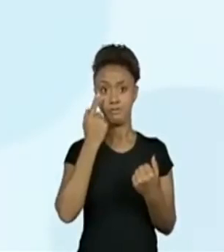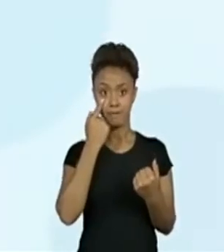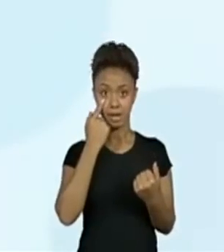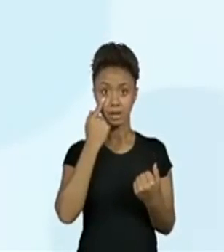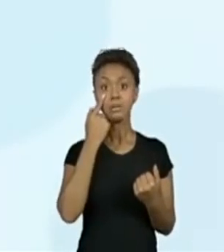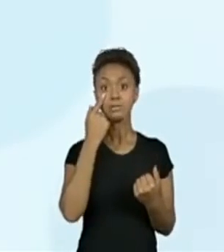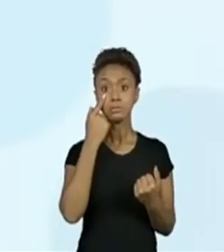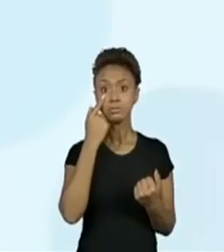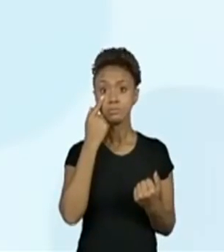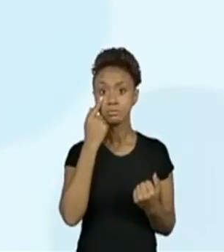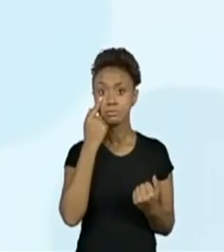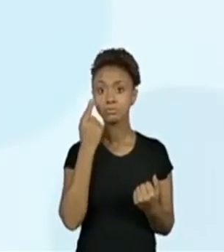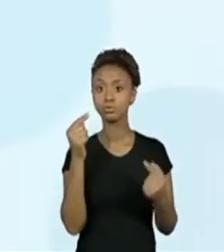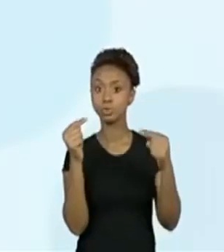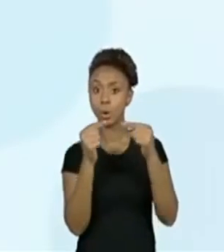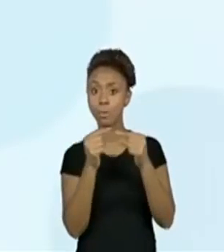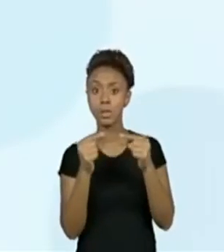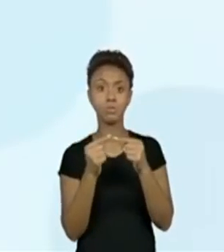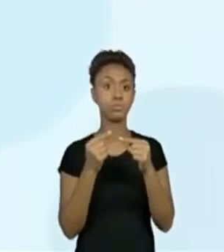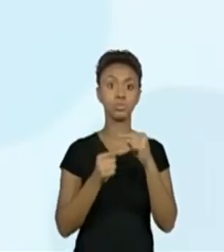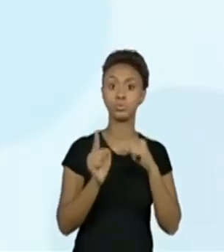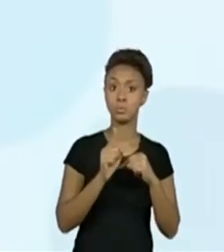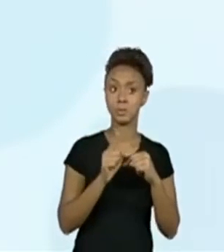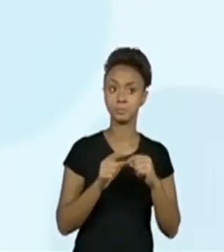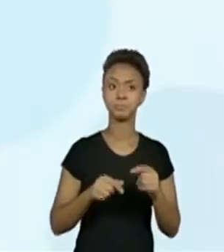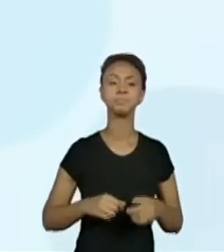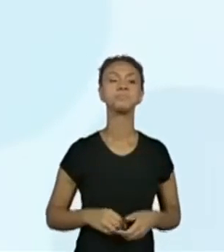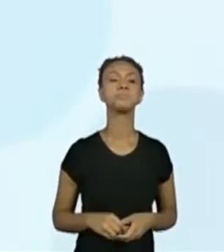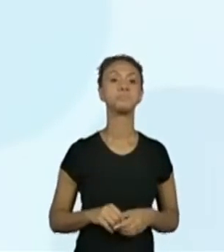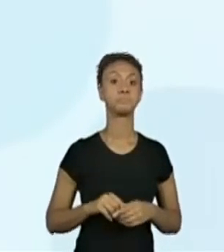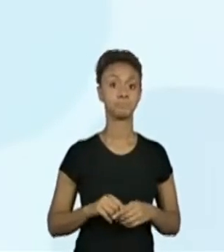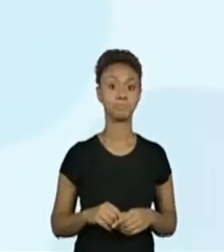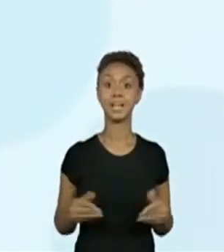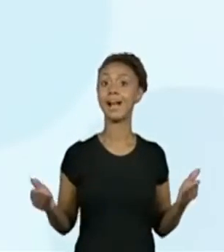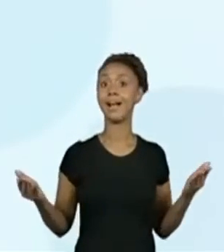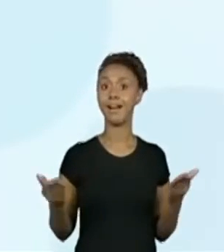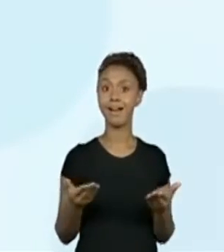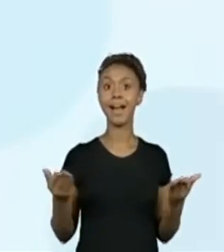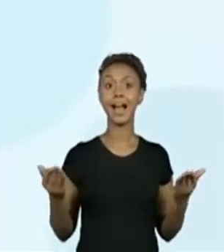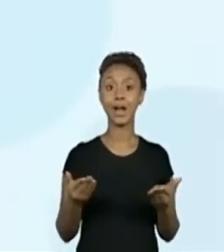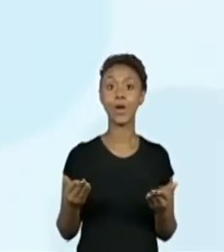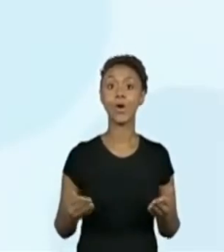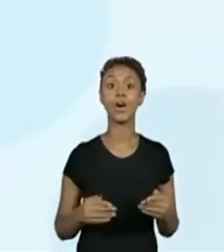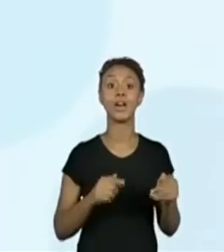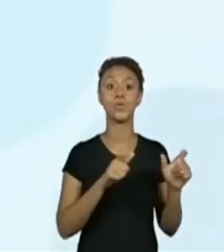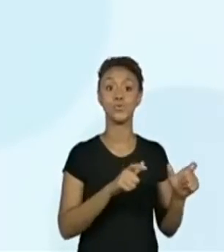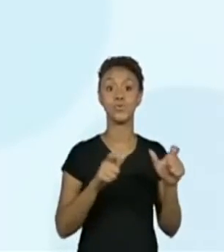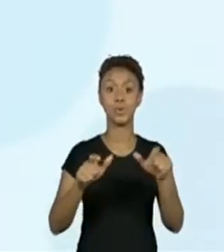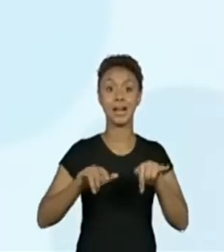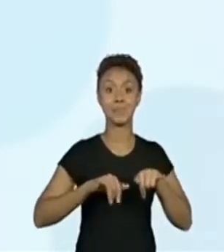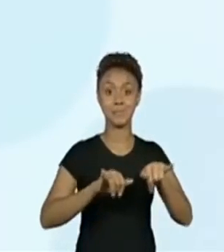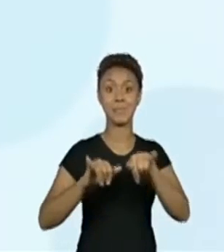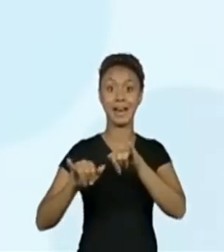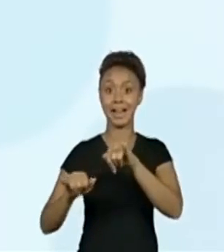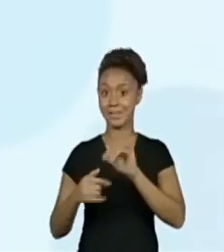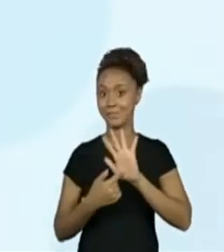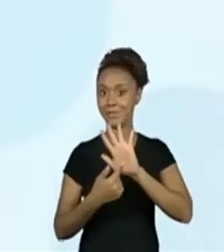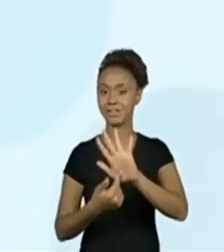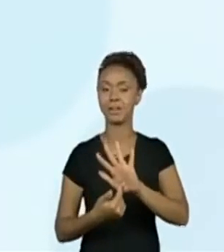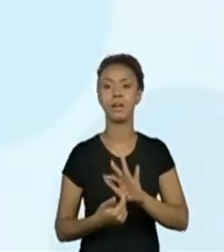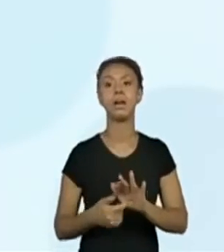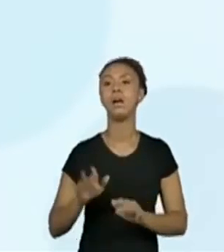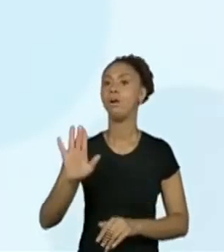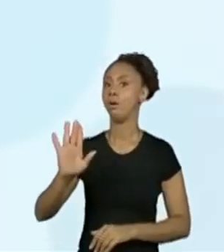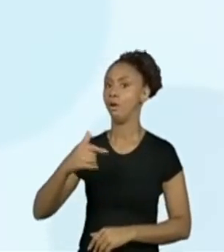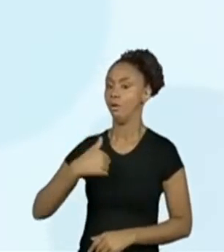não equivalentes. Combinado? E agora, Pro, vamos apresentar para eles os supermercados? Eu adoro fazer compras,